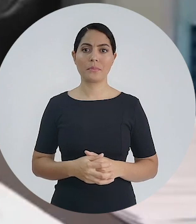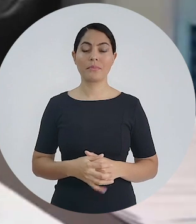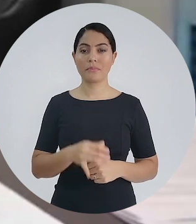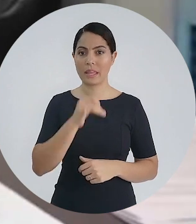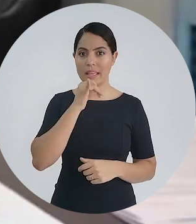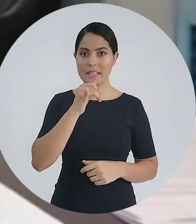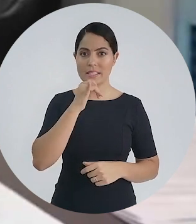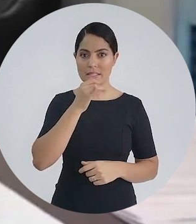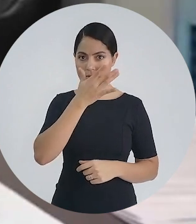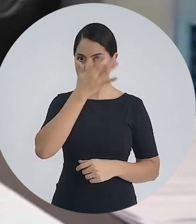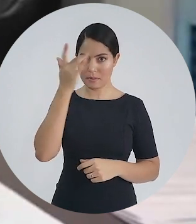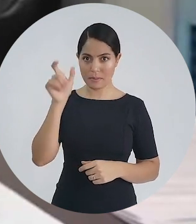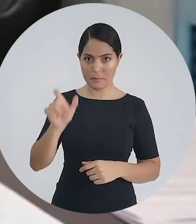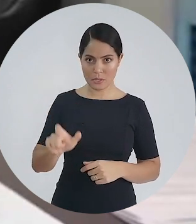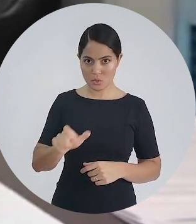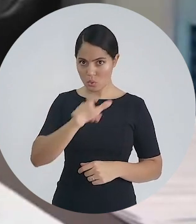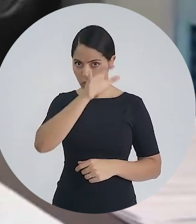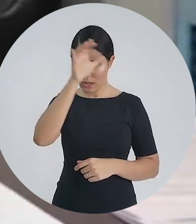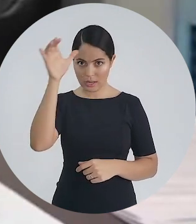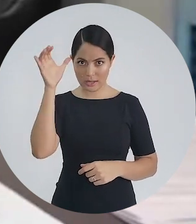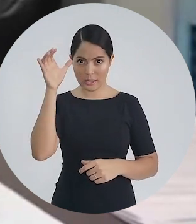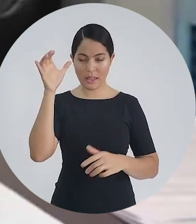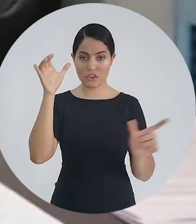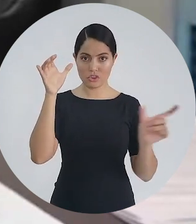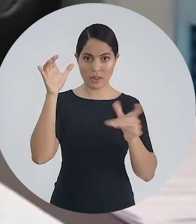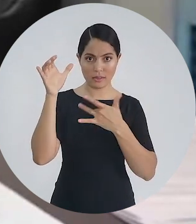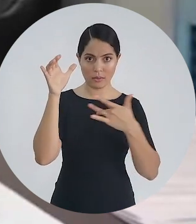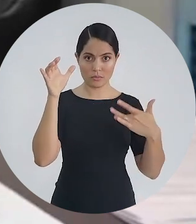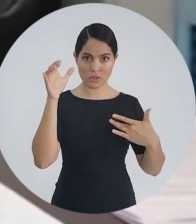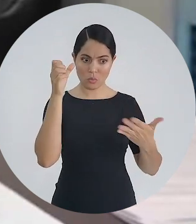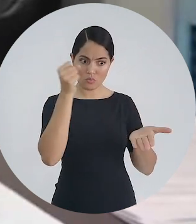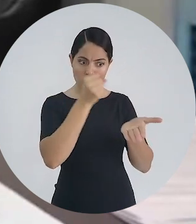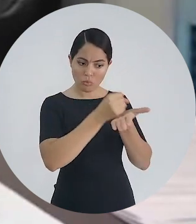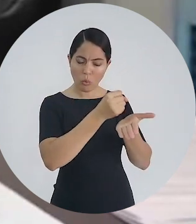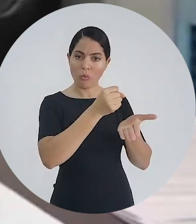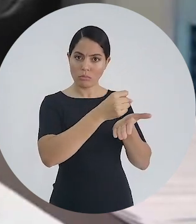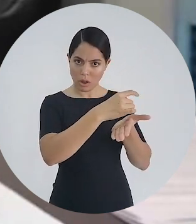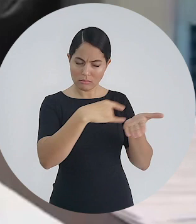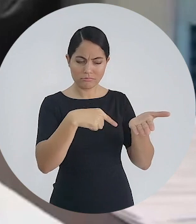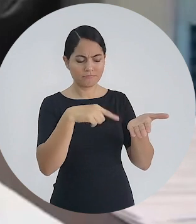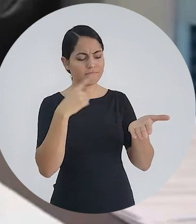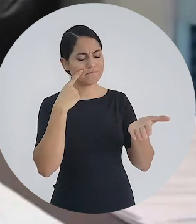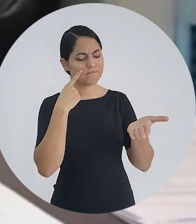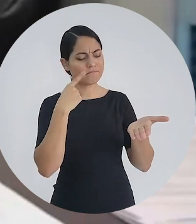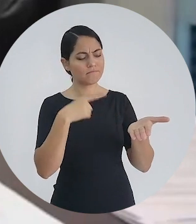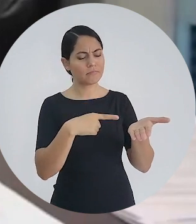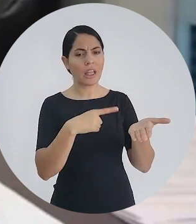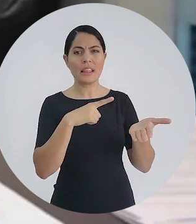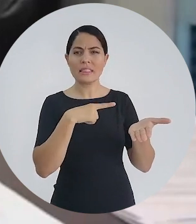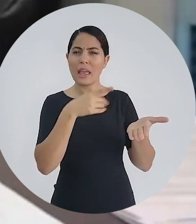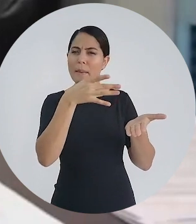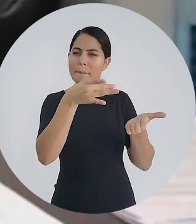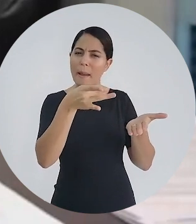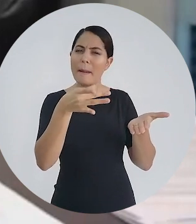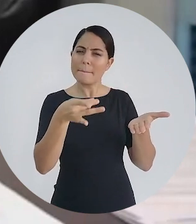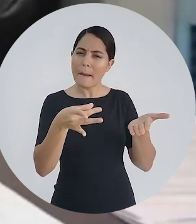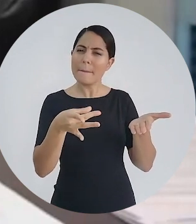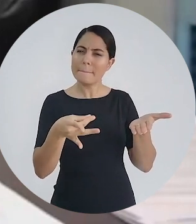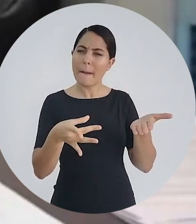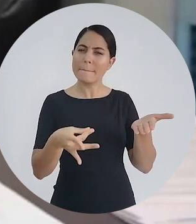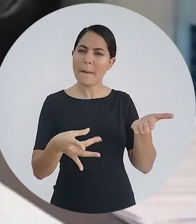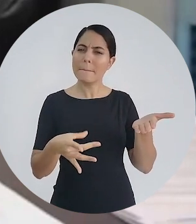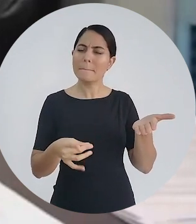trata. Quando o beneficiário contrata um plano de saúde, no contrato dele já existem